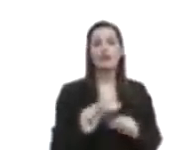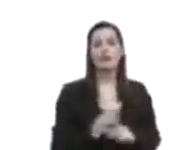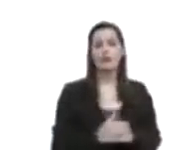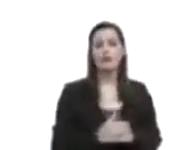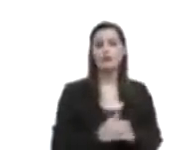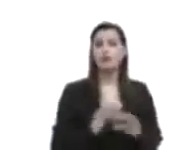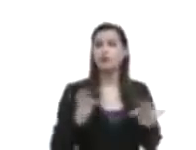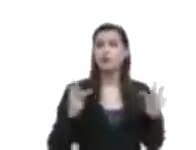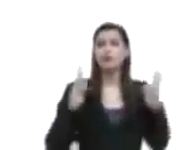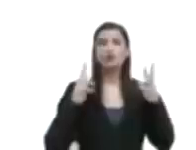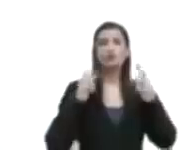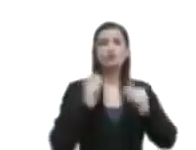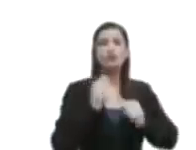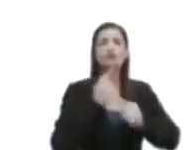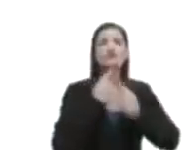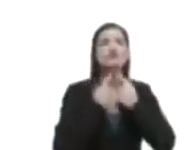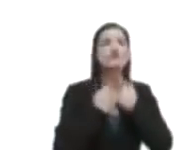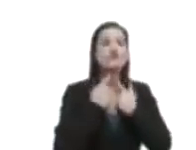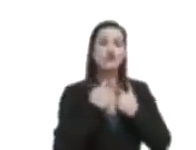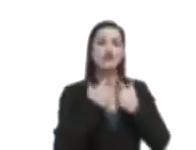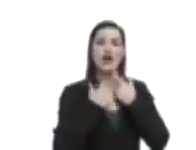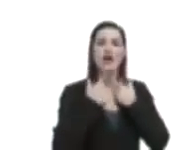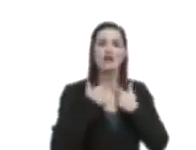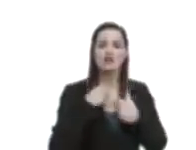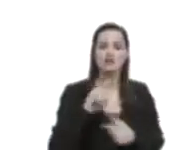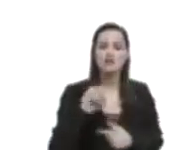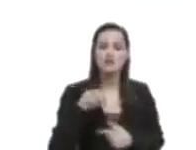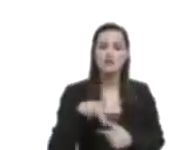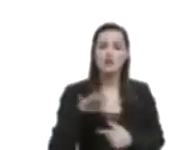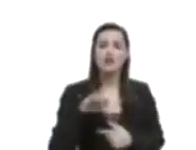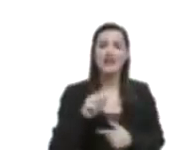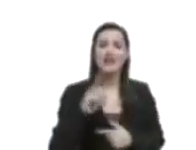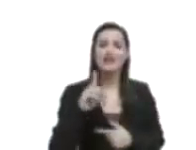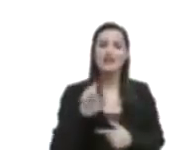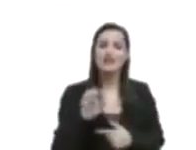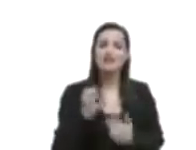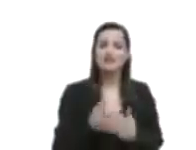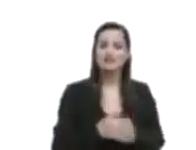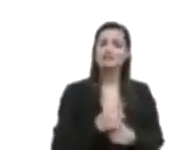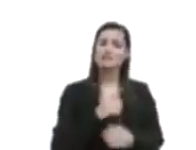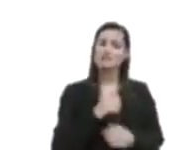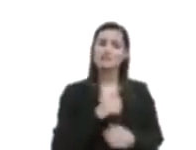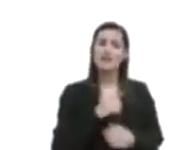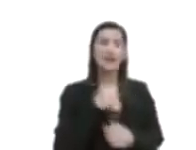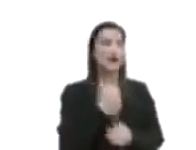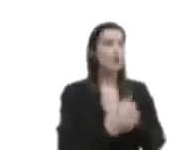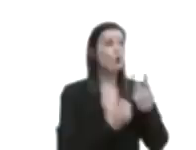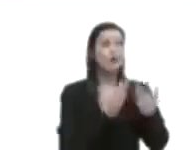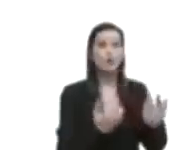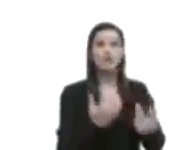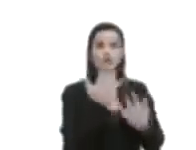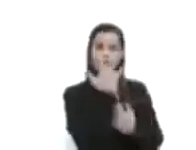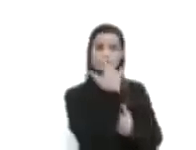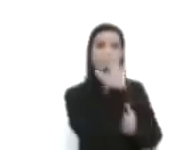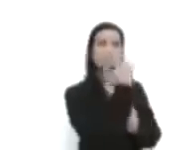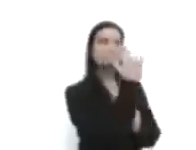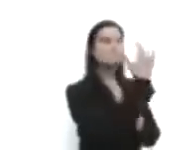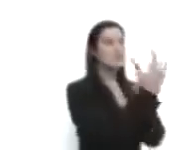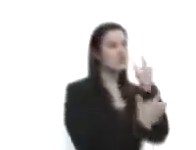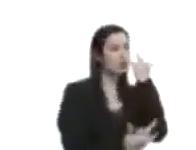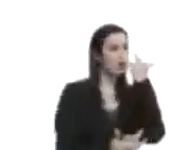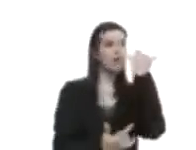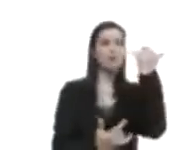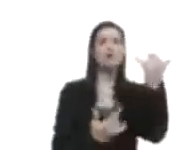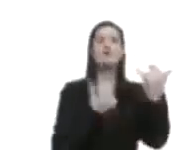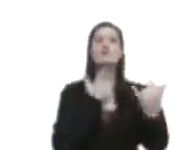Todos têm desejo, todos têm fome, não tem? Todo ímpio, todo homem tem algo que o atrai, algo que ele sente fome,